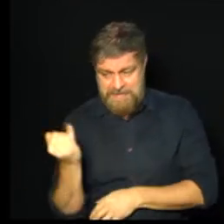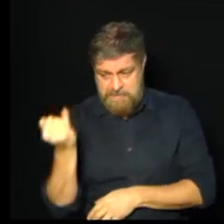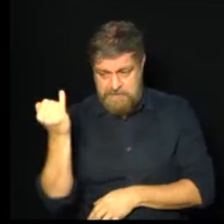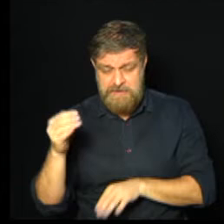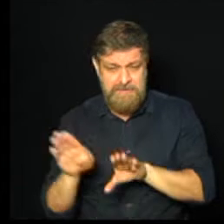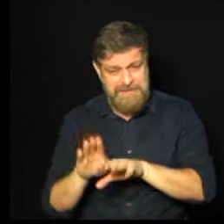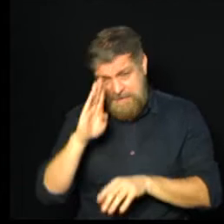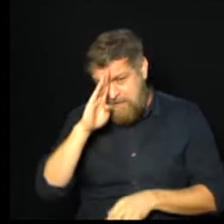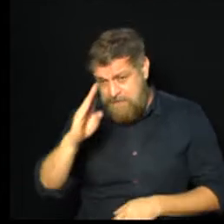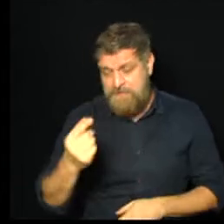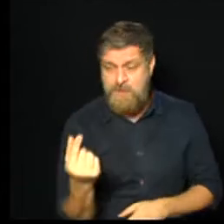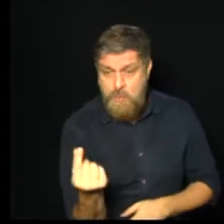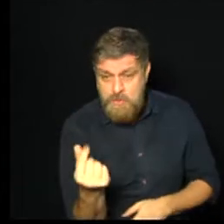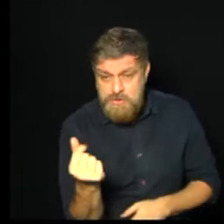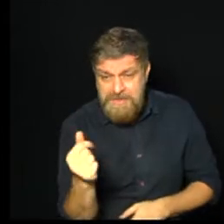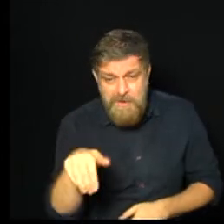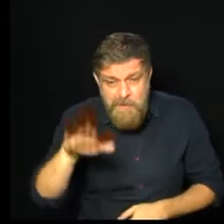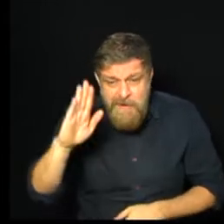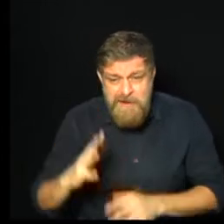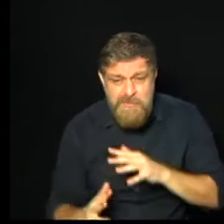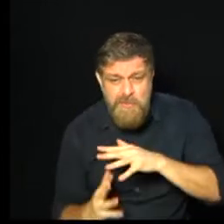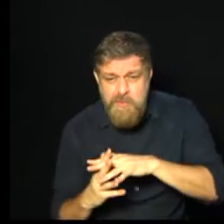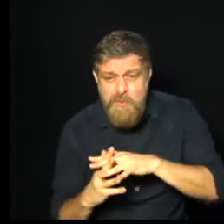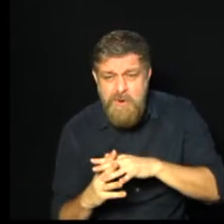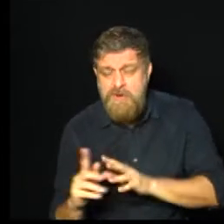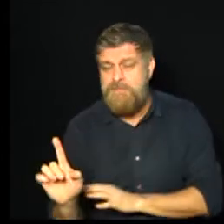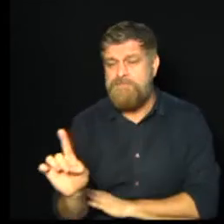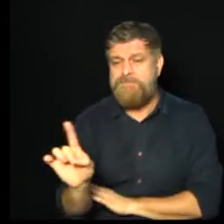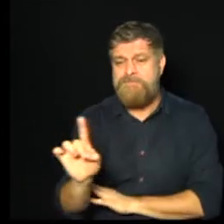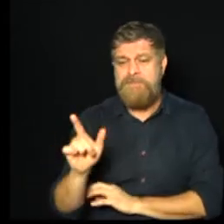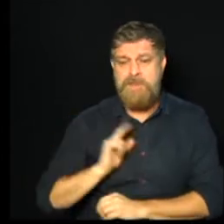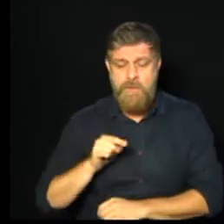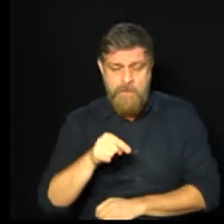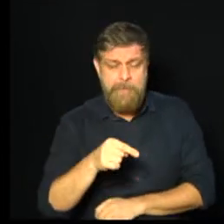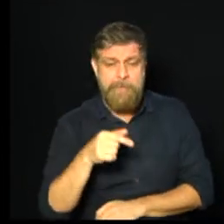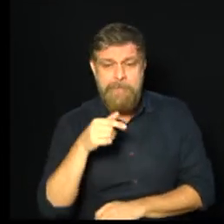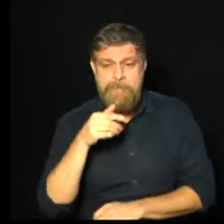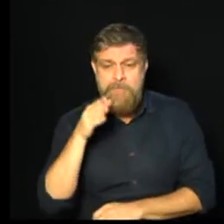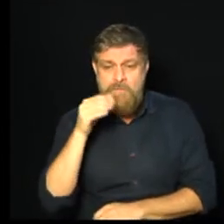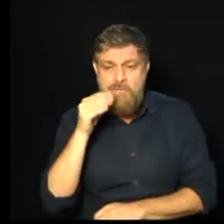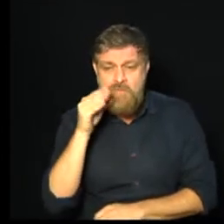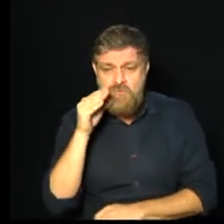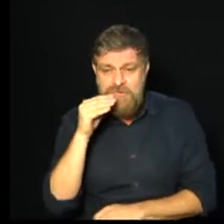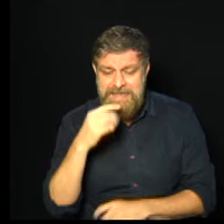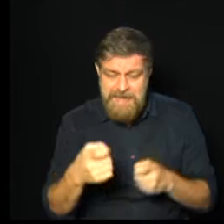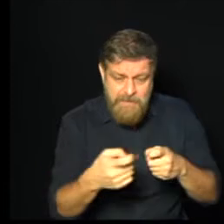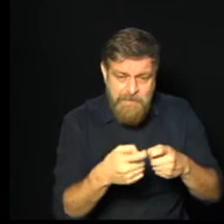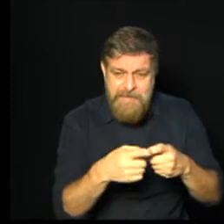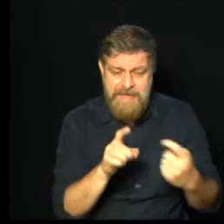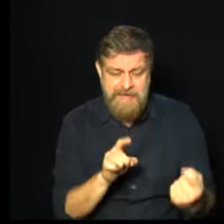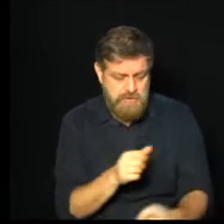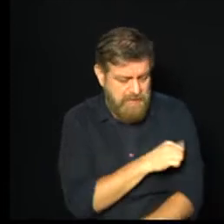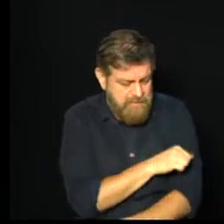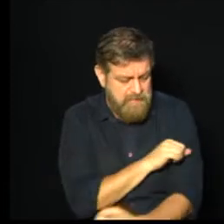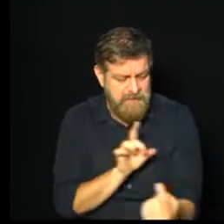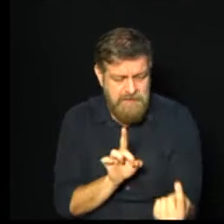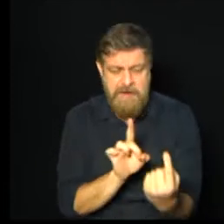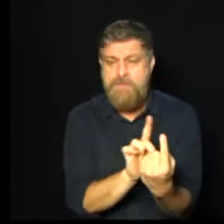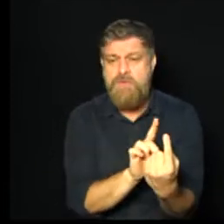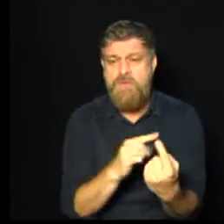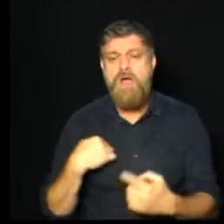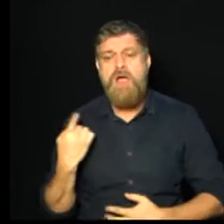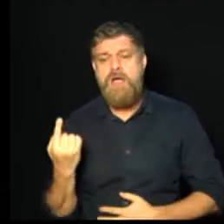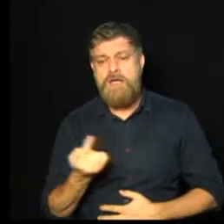do dinheiro, não falte profissionais no atendimento, que a gente cubra